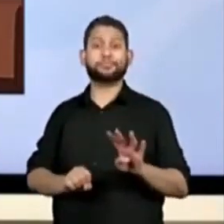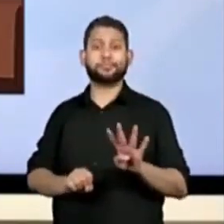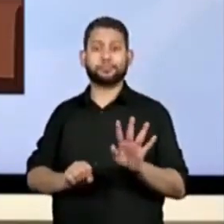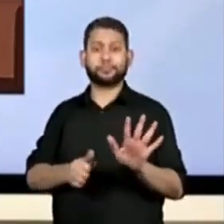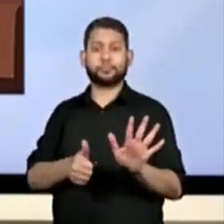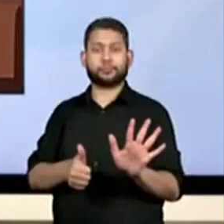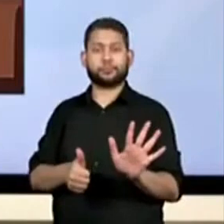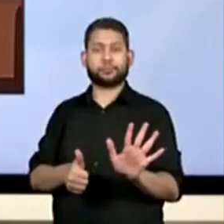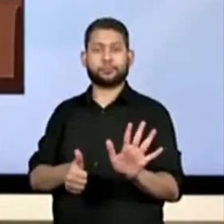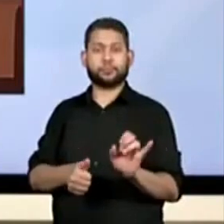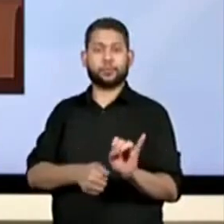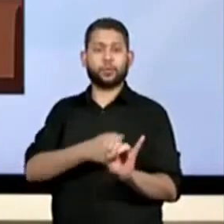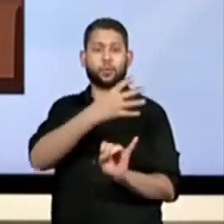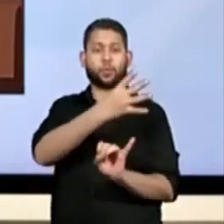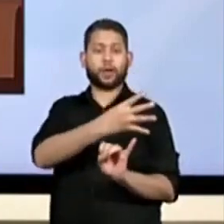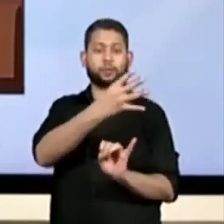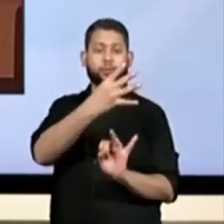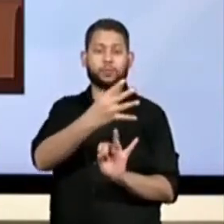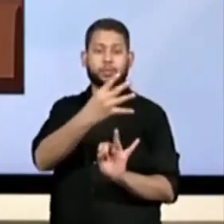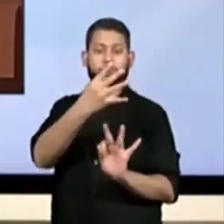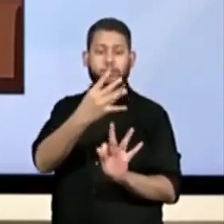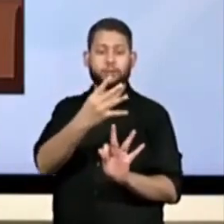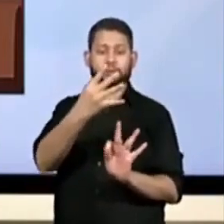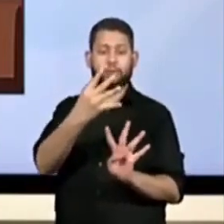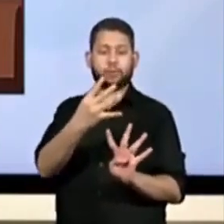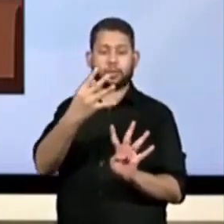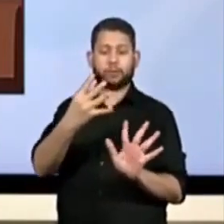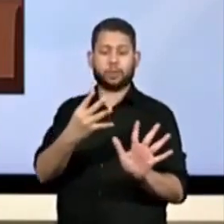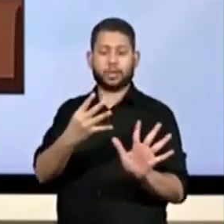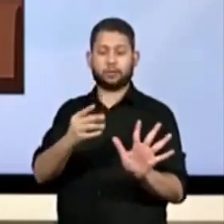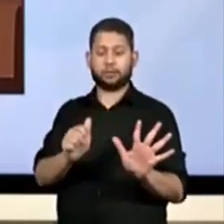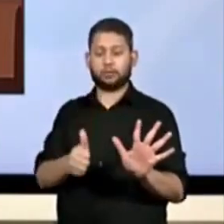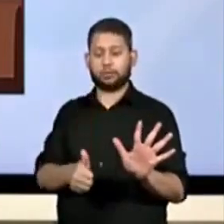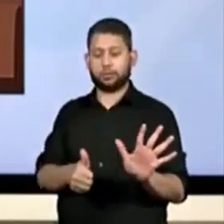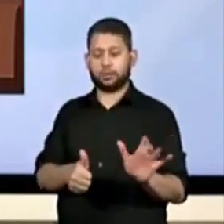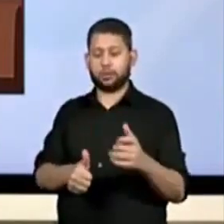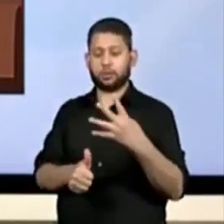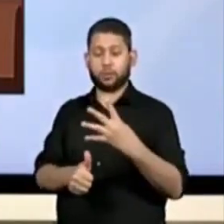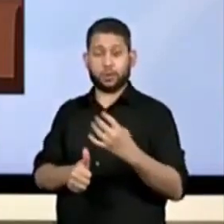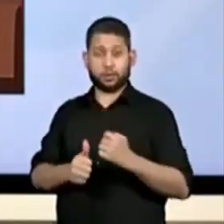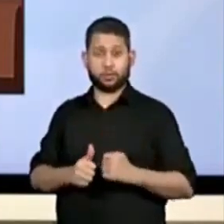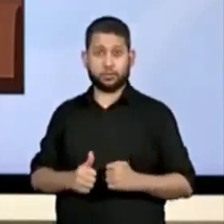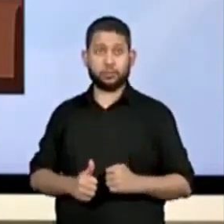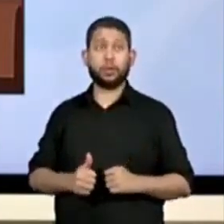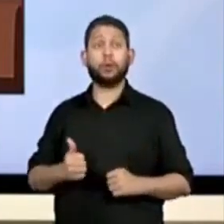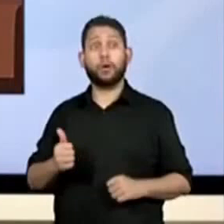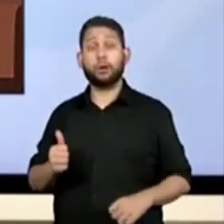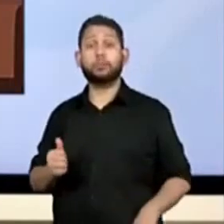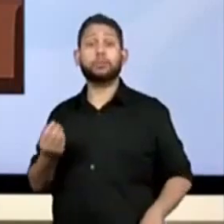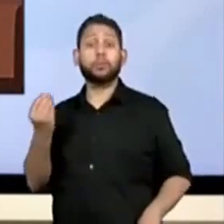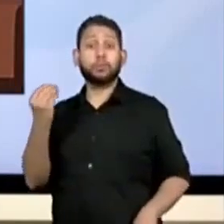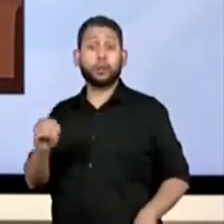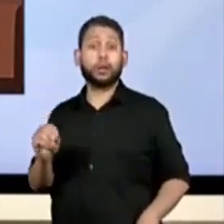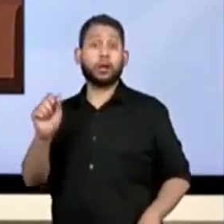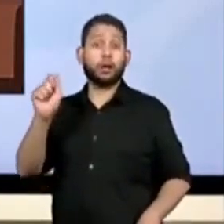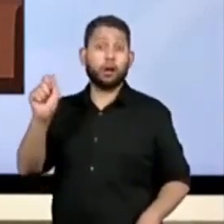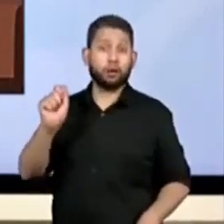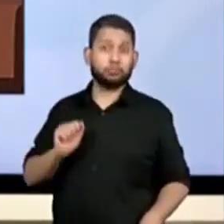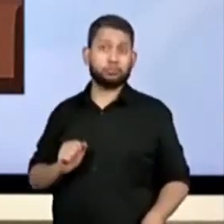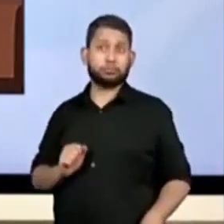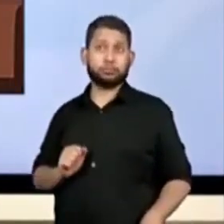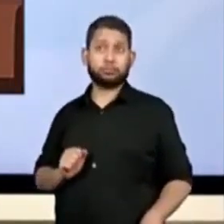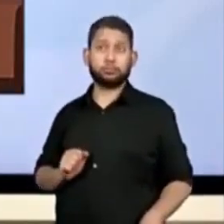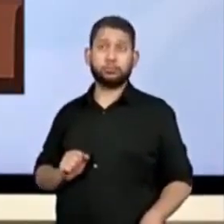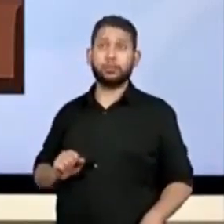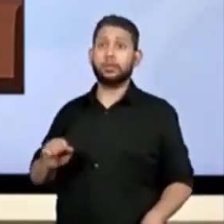assim vou começar pelo jeito bem simples ó vou colocar a letra do nome vou colocar a letra andrelina eu e o